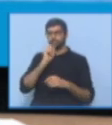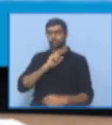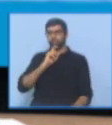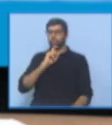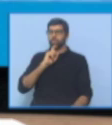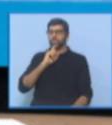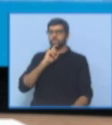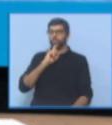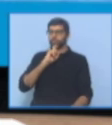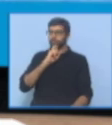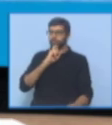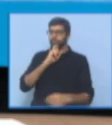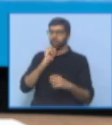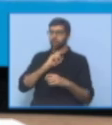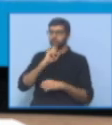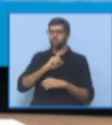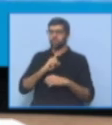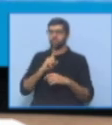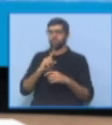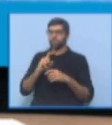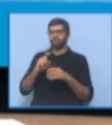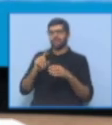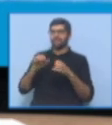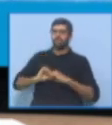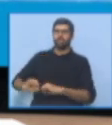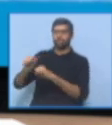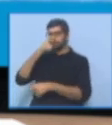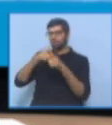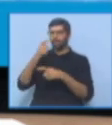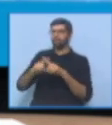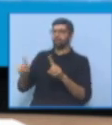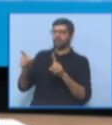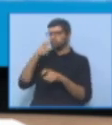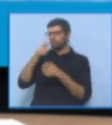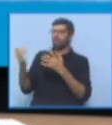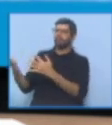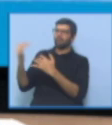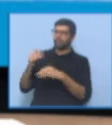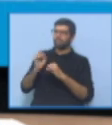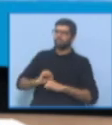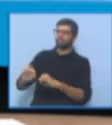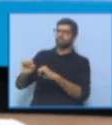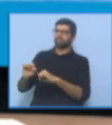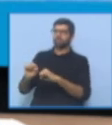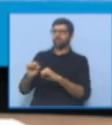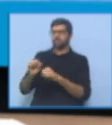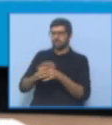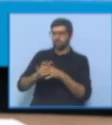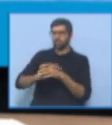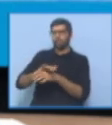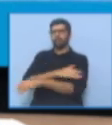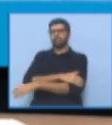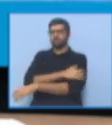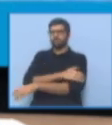que vão no sentido contrário ao acolhimento do diferente, do migrante, daqueles que estão em situação mais